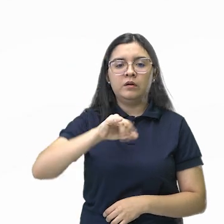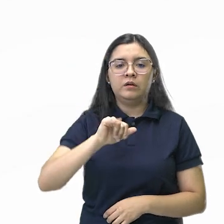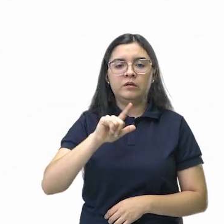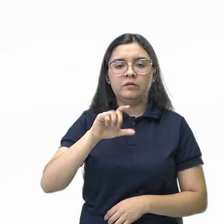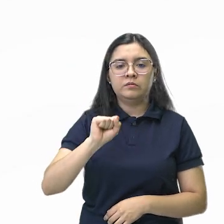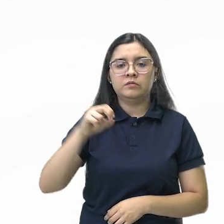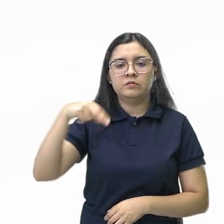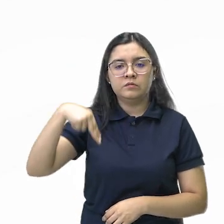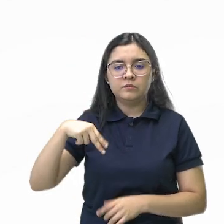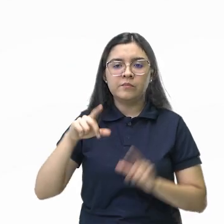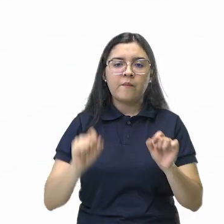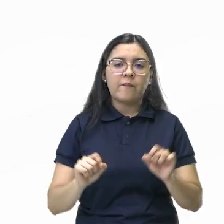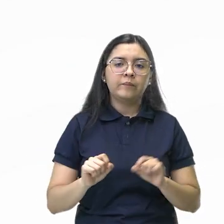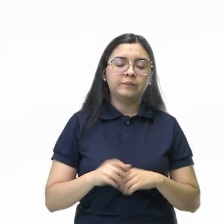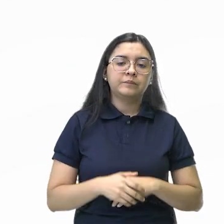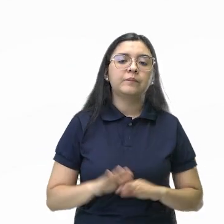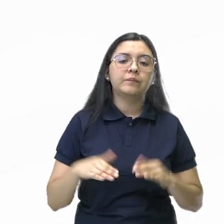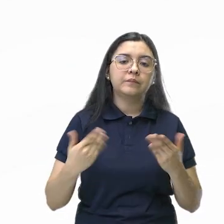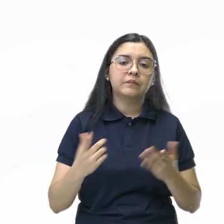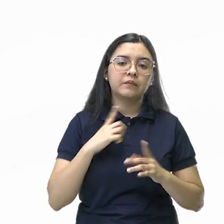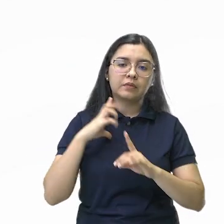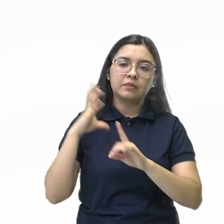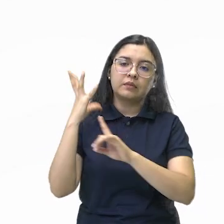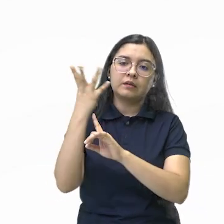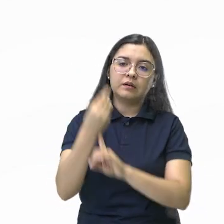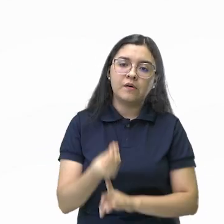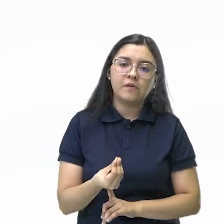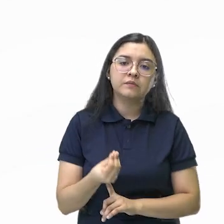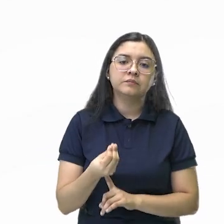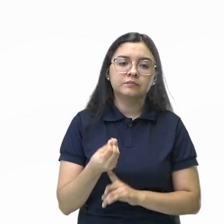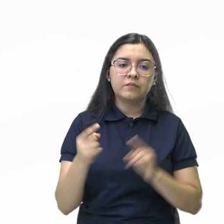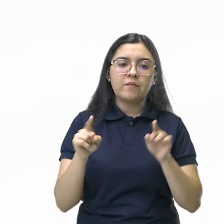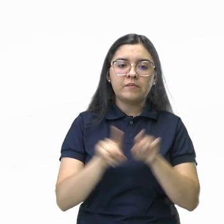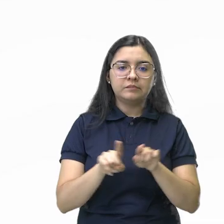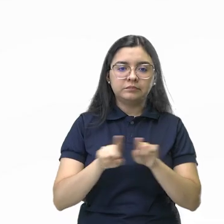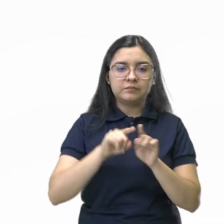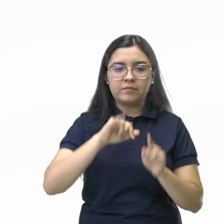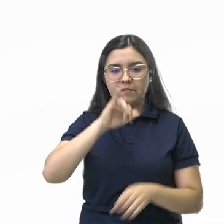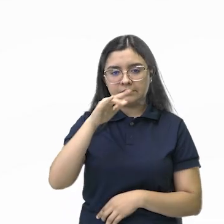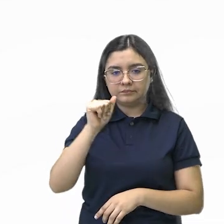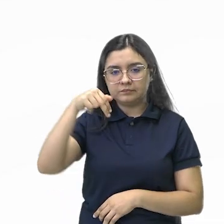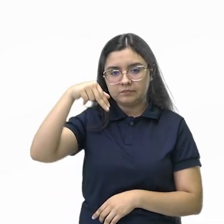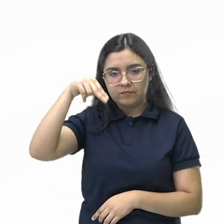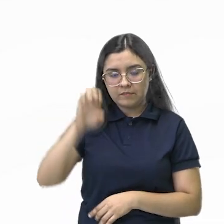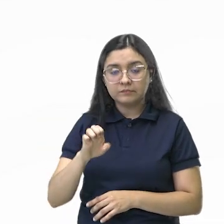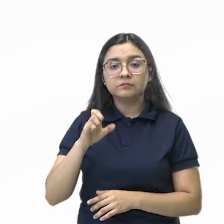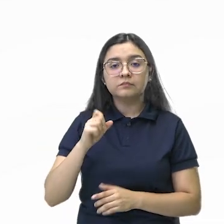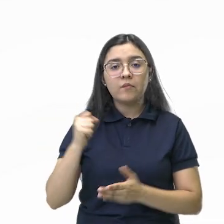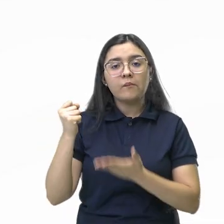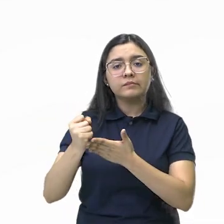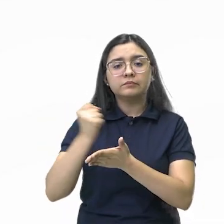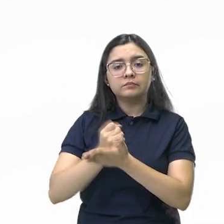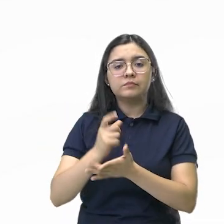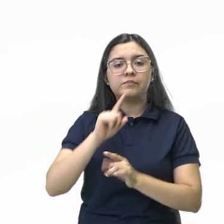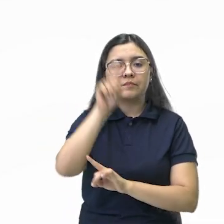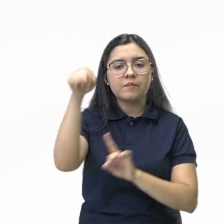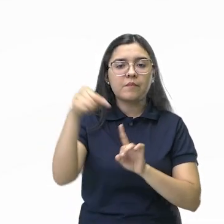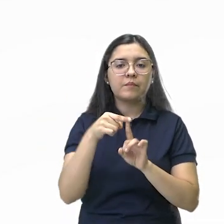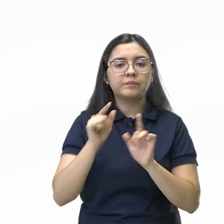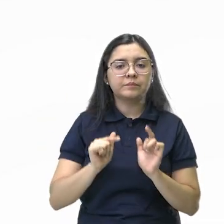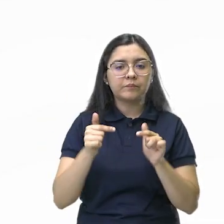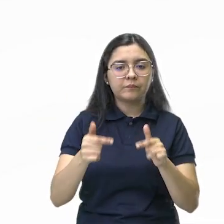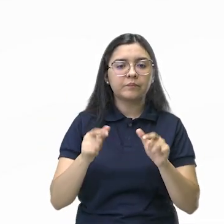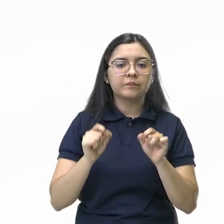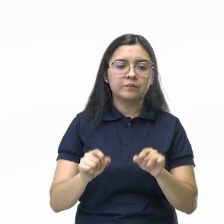Wilson Gould. Para isso, a artista Jane Goldman, ela foi contratada com a missão